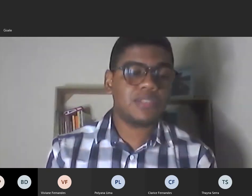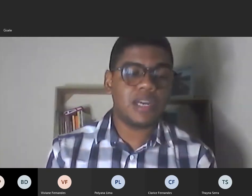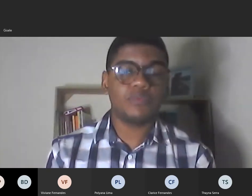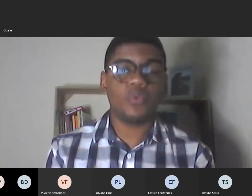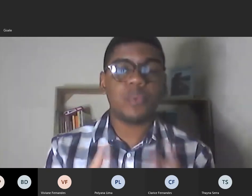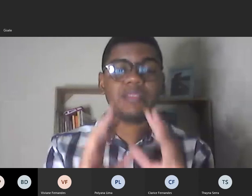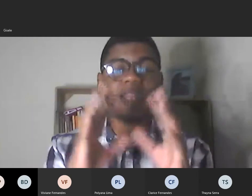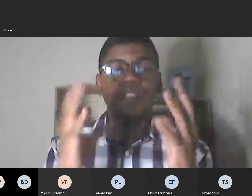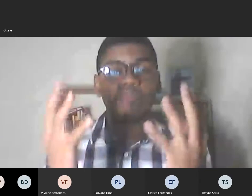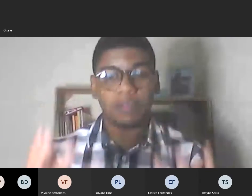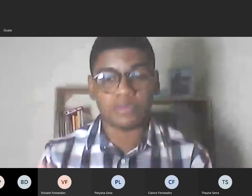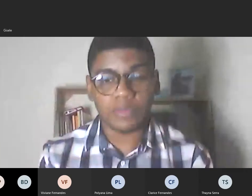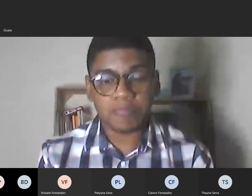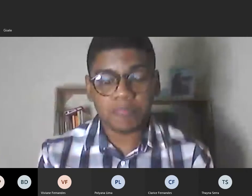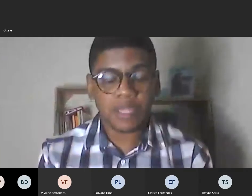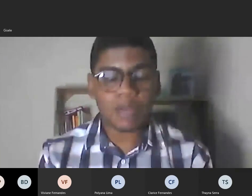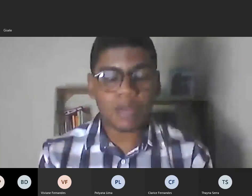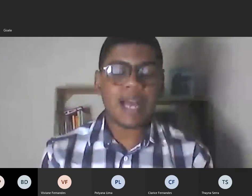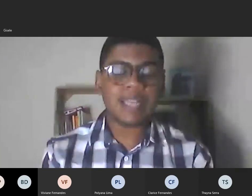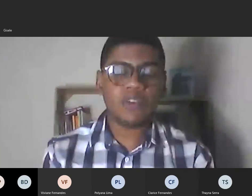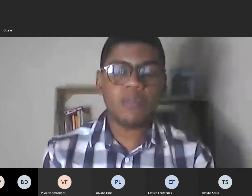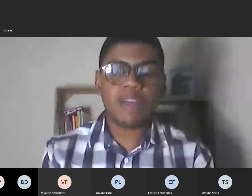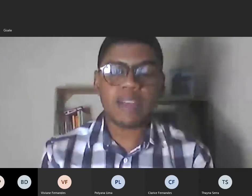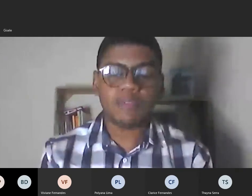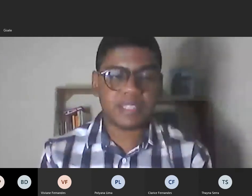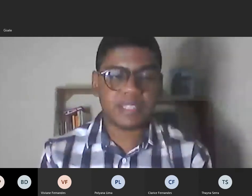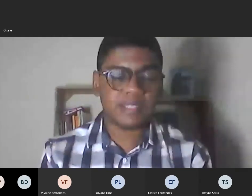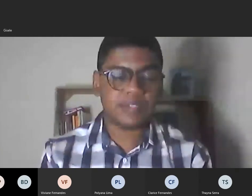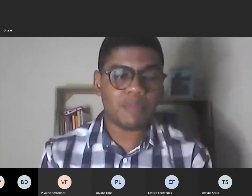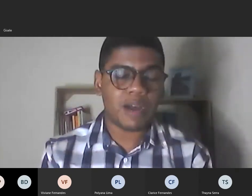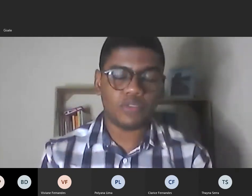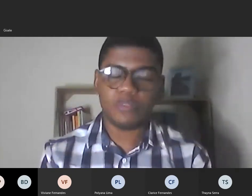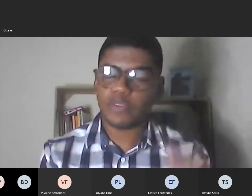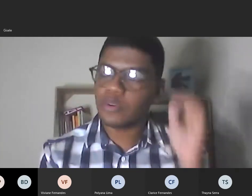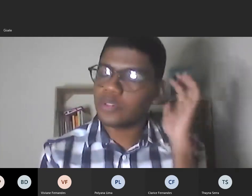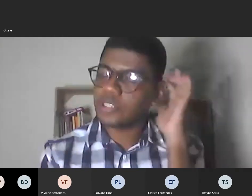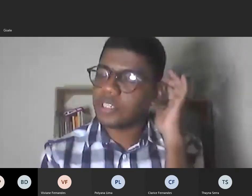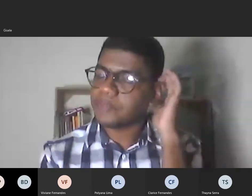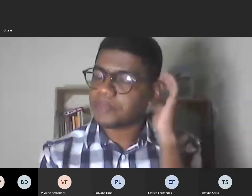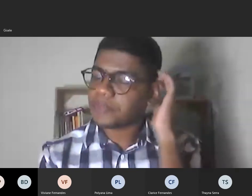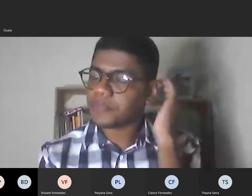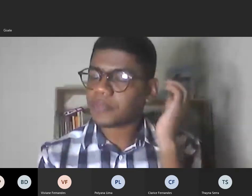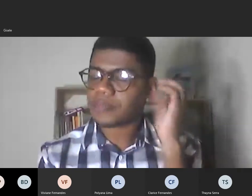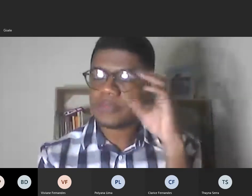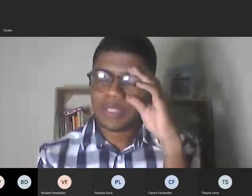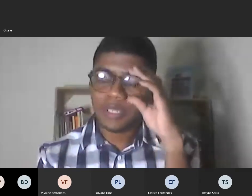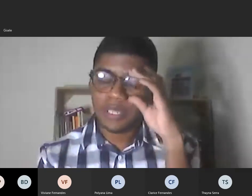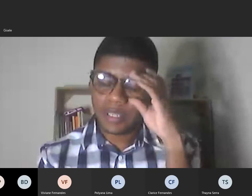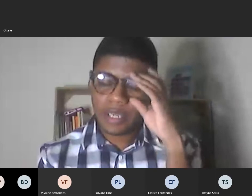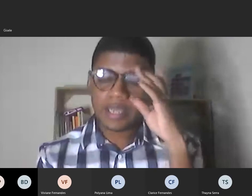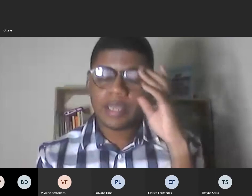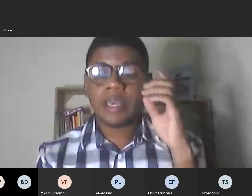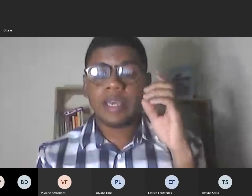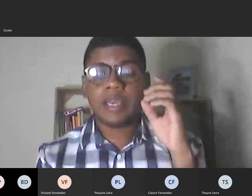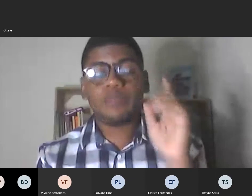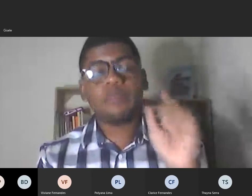uma tradução do entendimento. Então, assim como eu falei com vocês numa aula sobre fonologia,